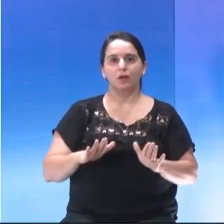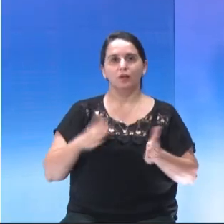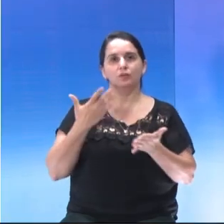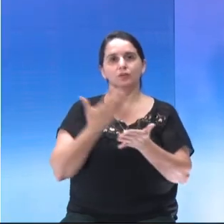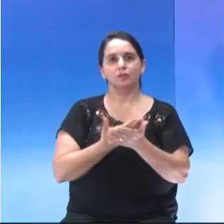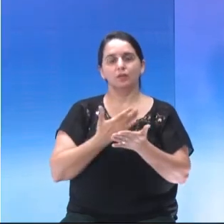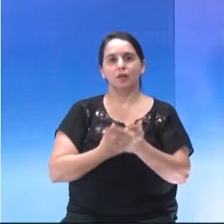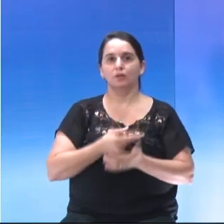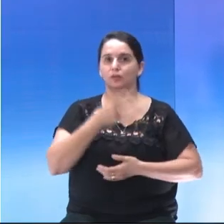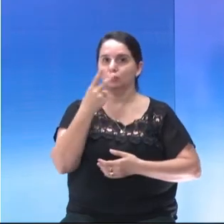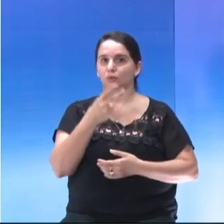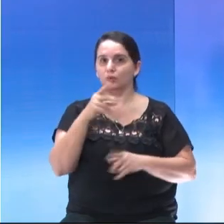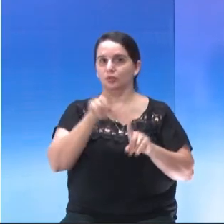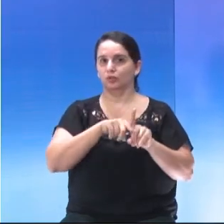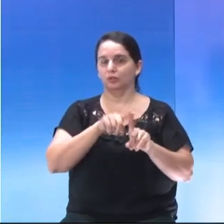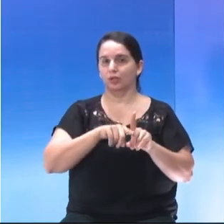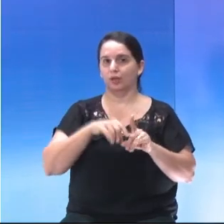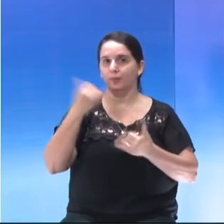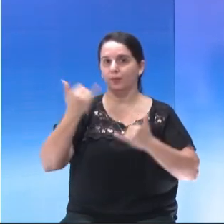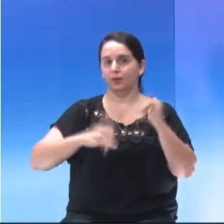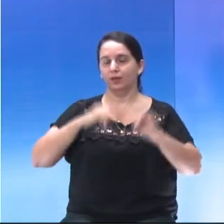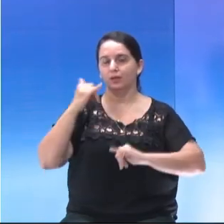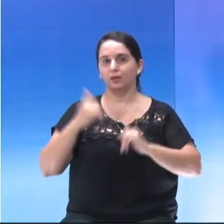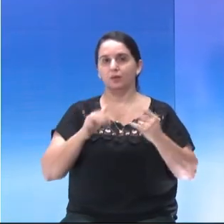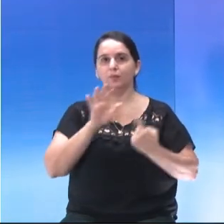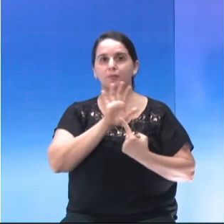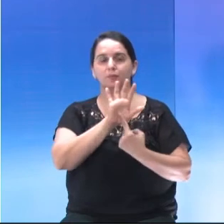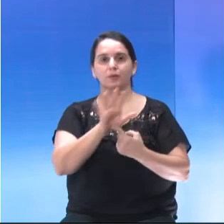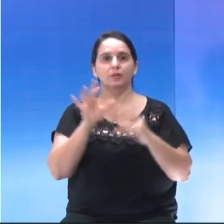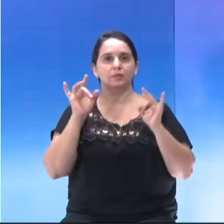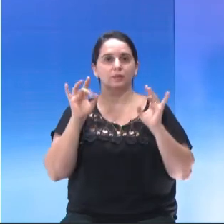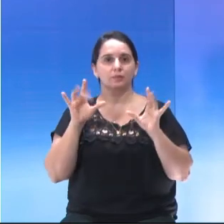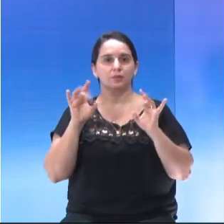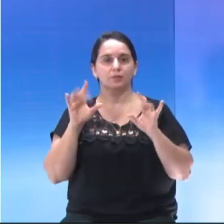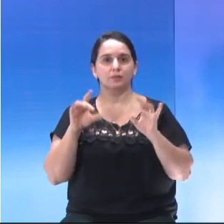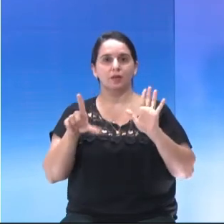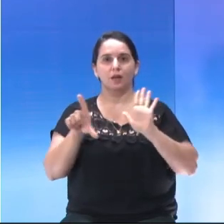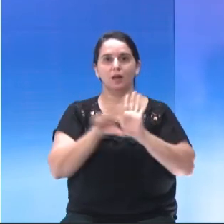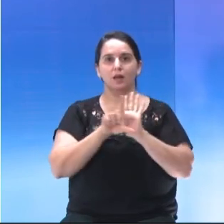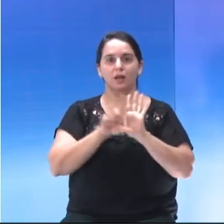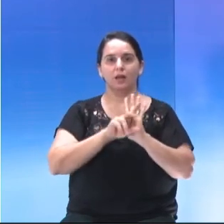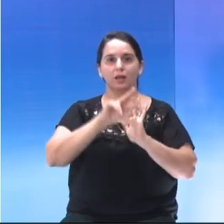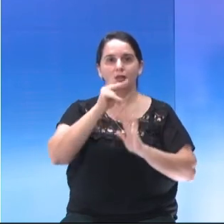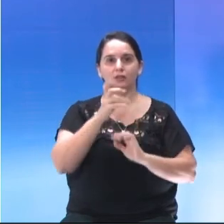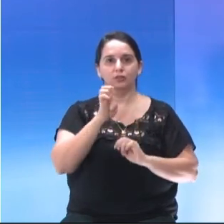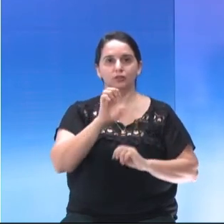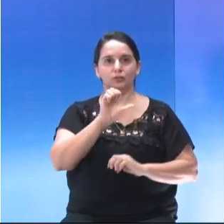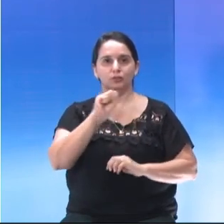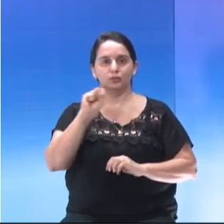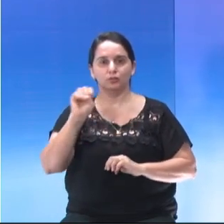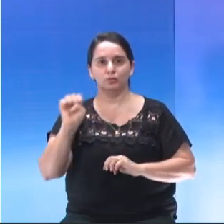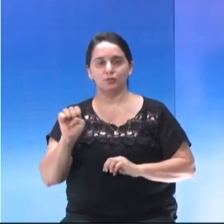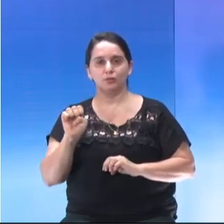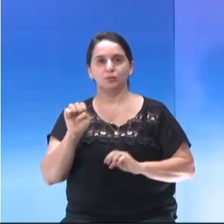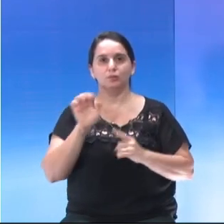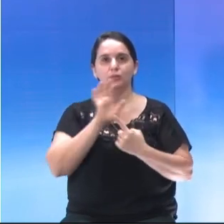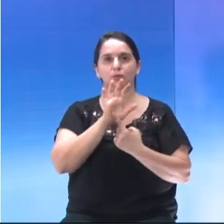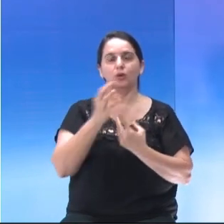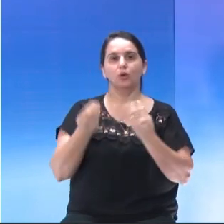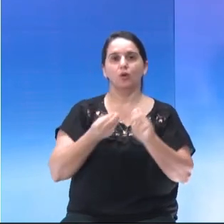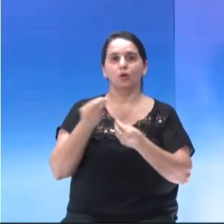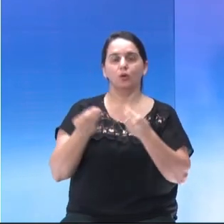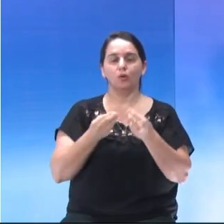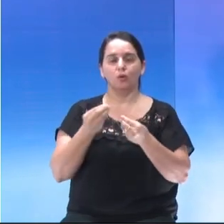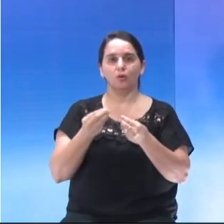ao fim da nossa segunda aula de termoquímica, trabalhando especificamente com lei de Hess, que é aquela lei que vai trabalhar